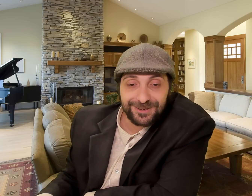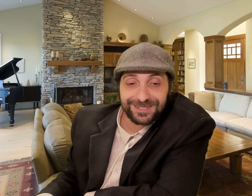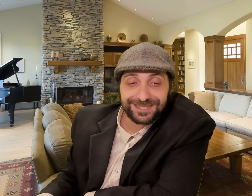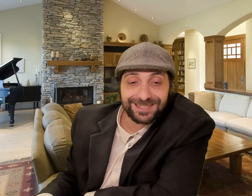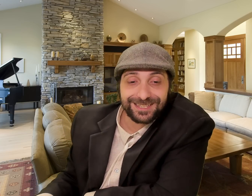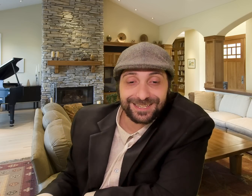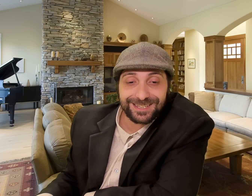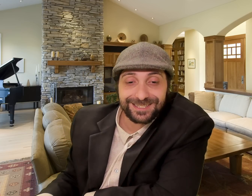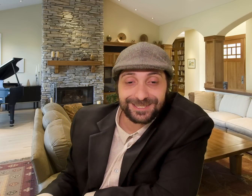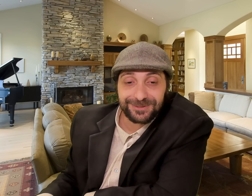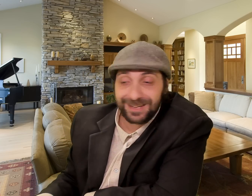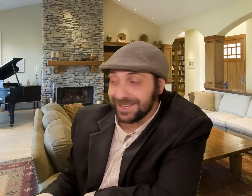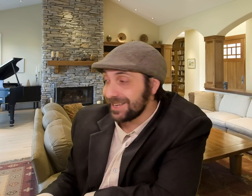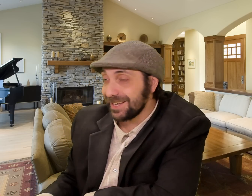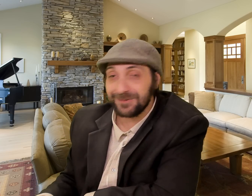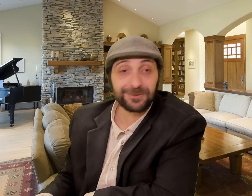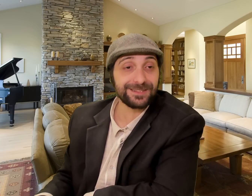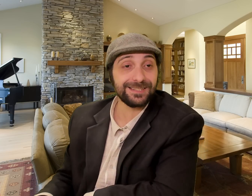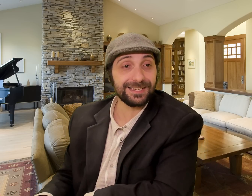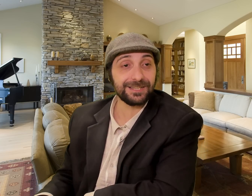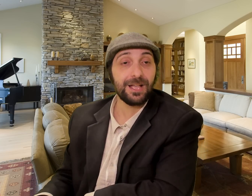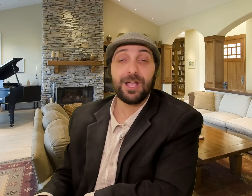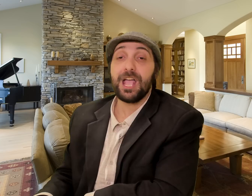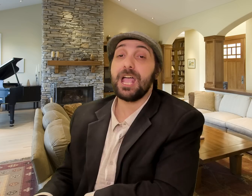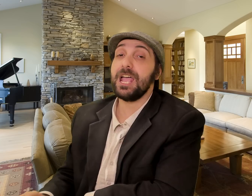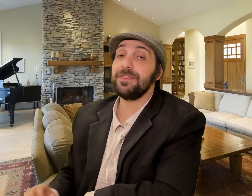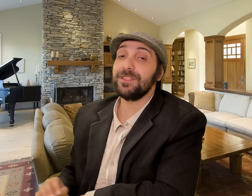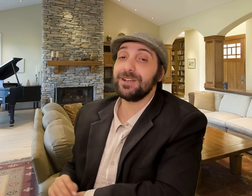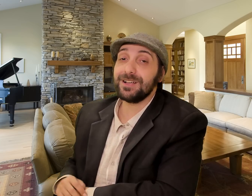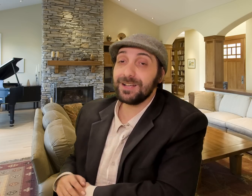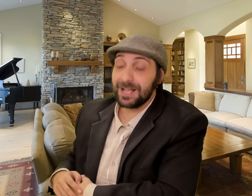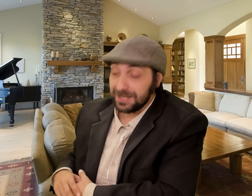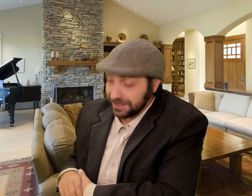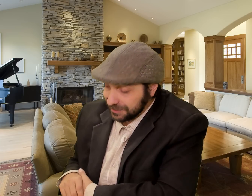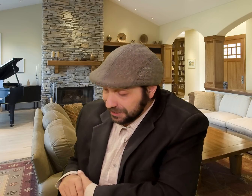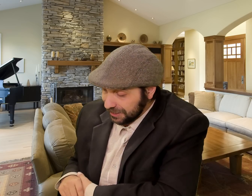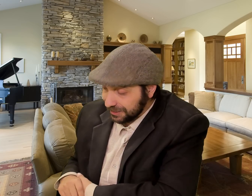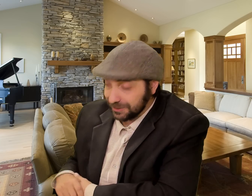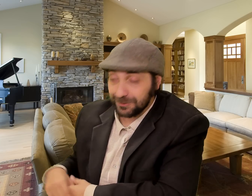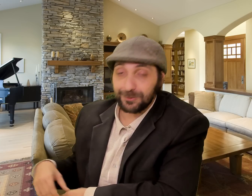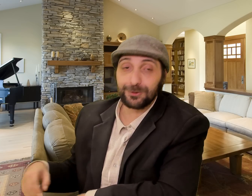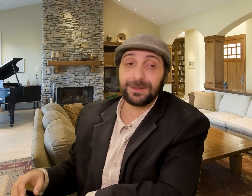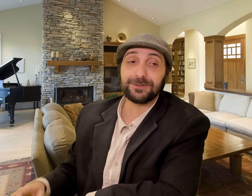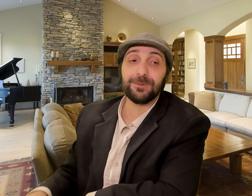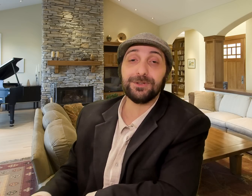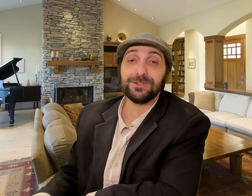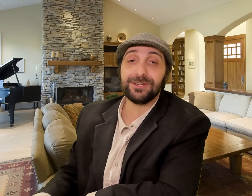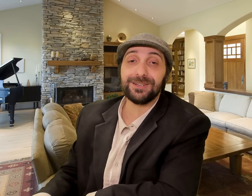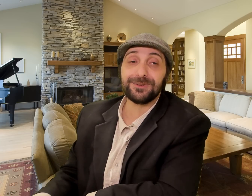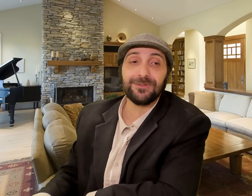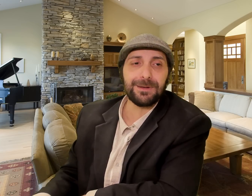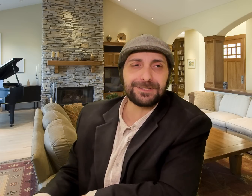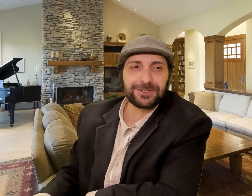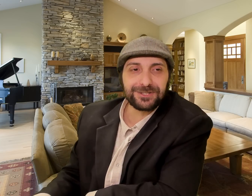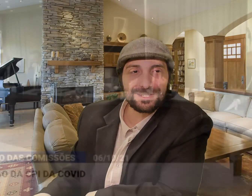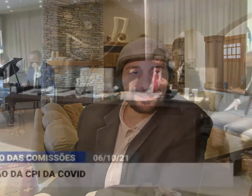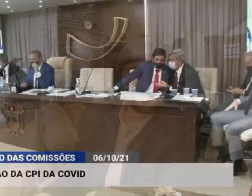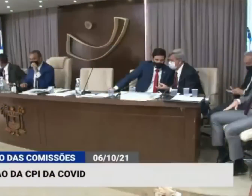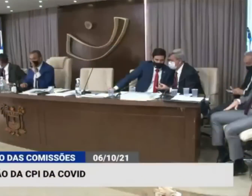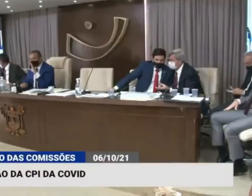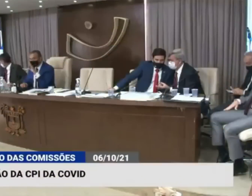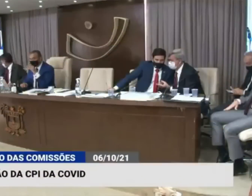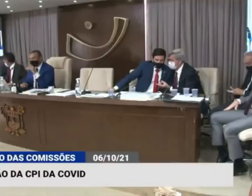ficou em silêncio é ficou excelente Renan está treinando muito bem seus meninos vamos